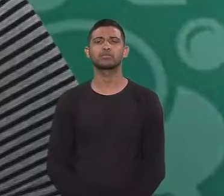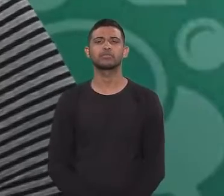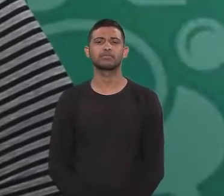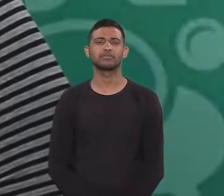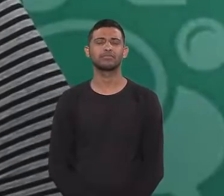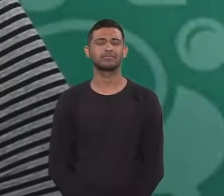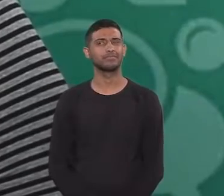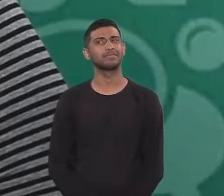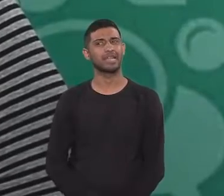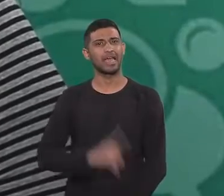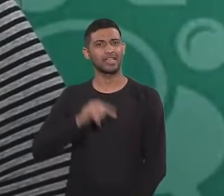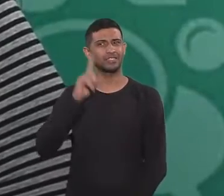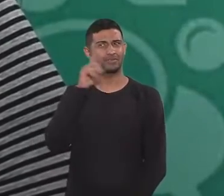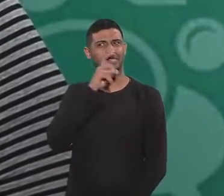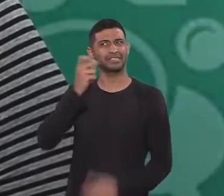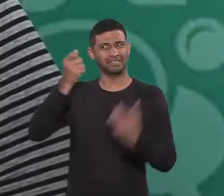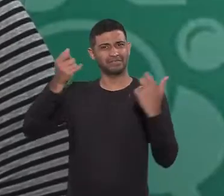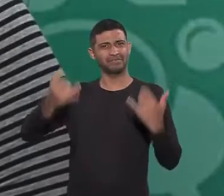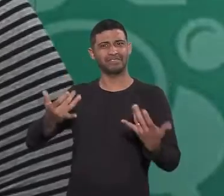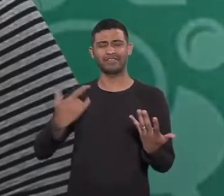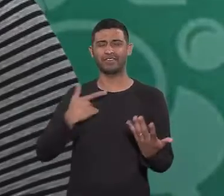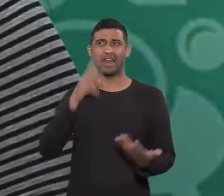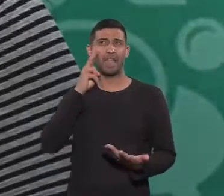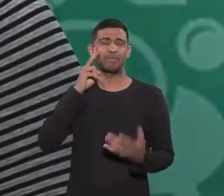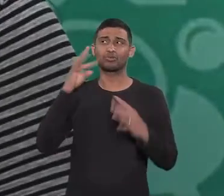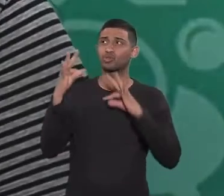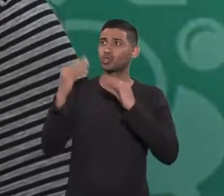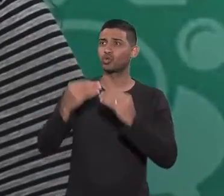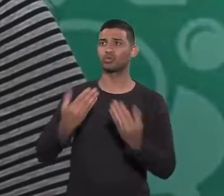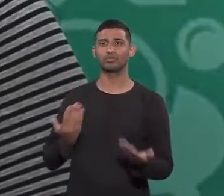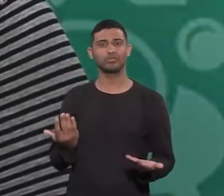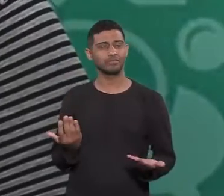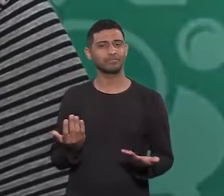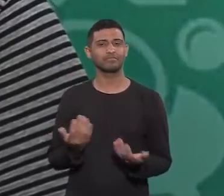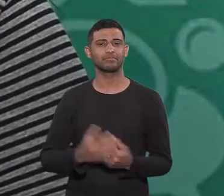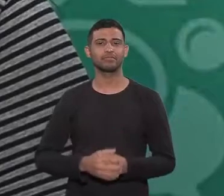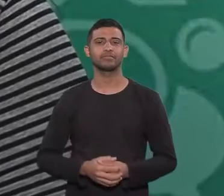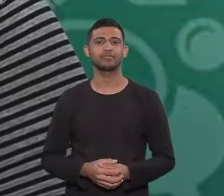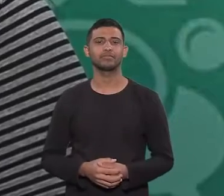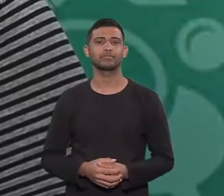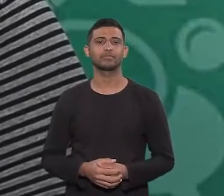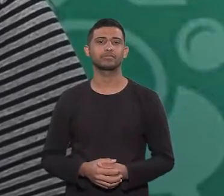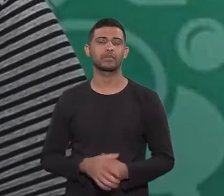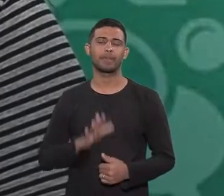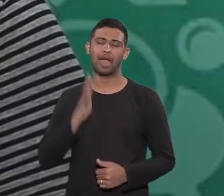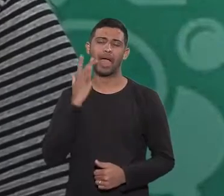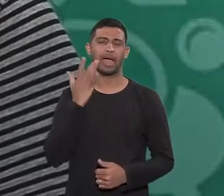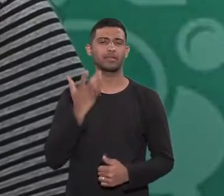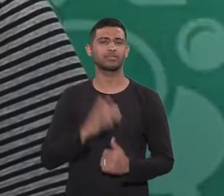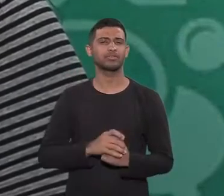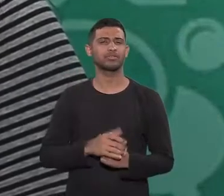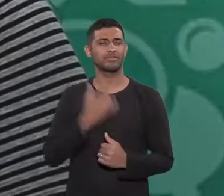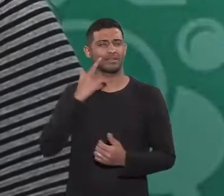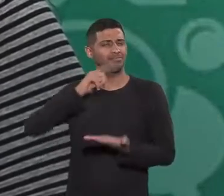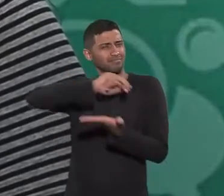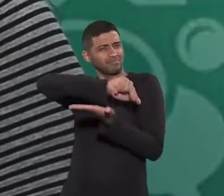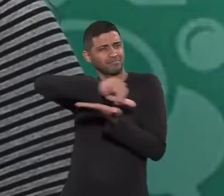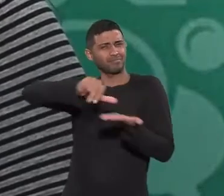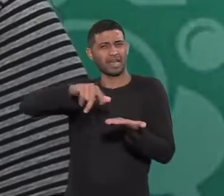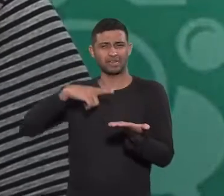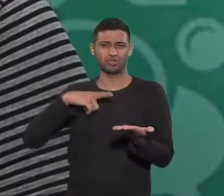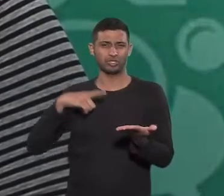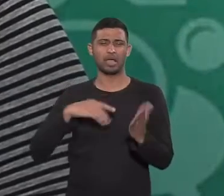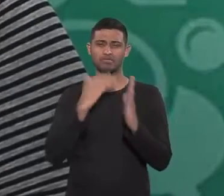Eu acho que... é difícil falar, porque vem todas as histórias na cabeça ao mesmo tempo. Mas eu acho